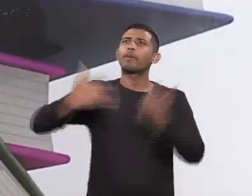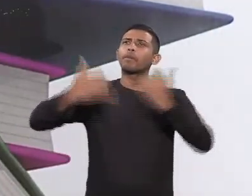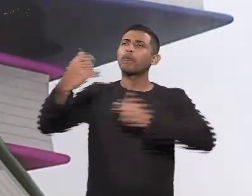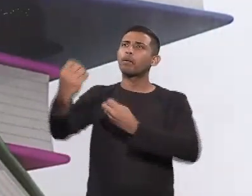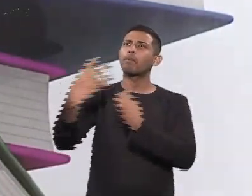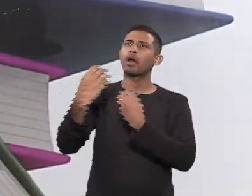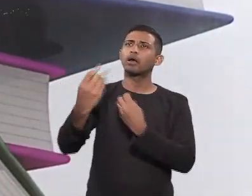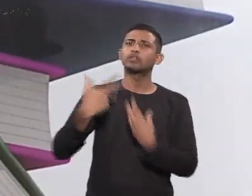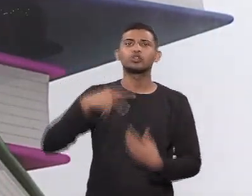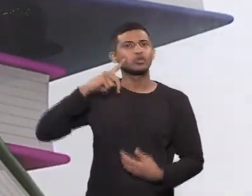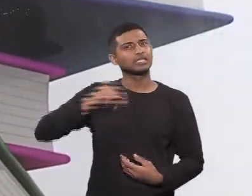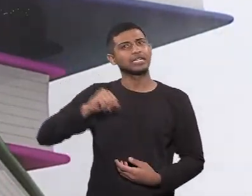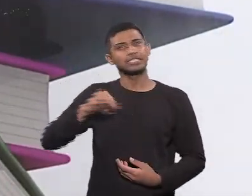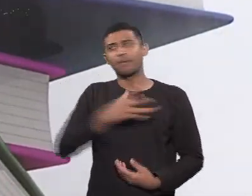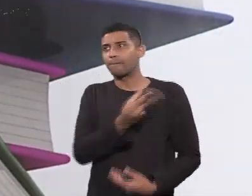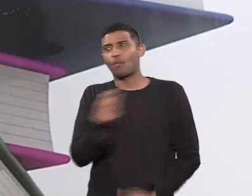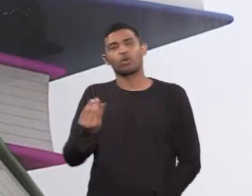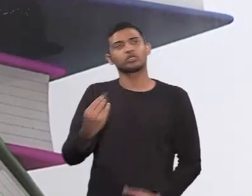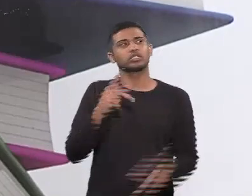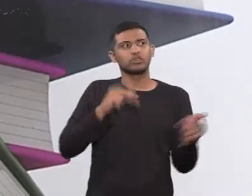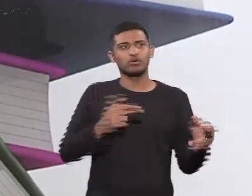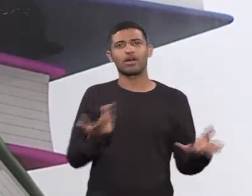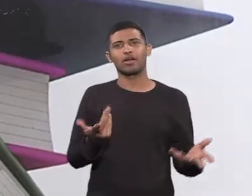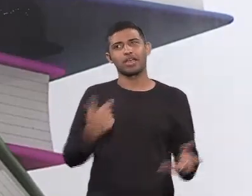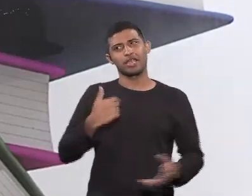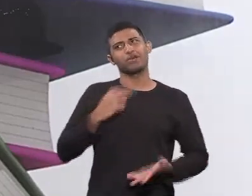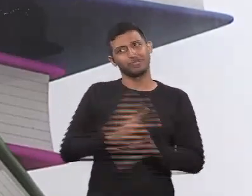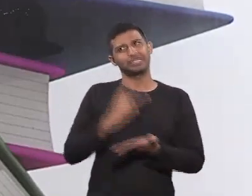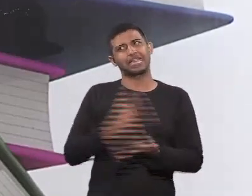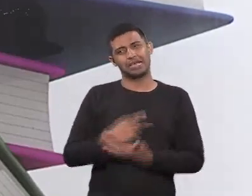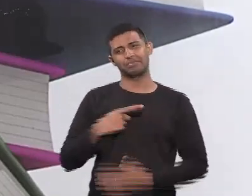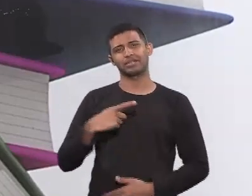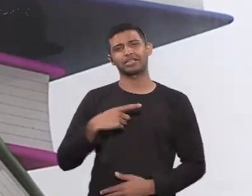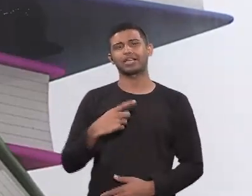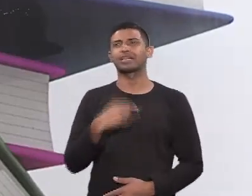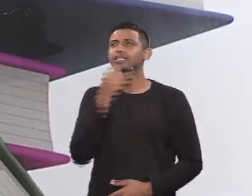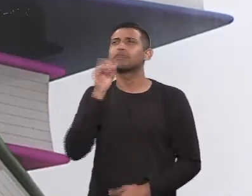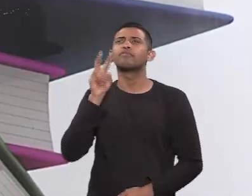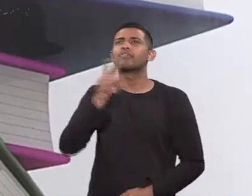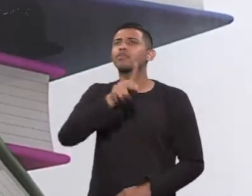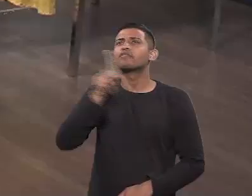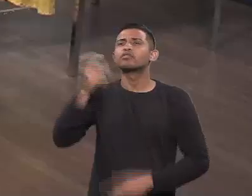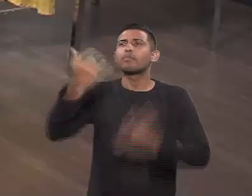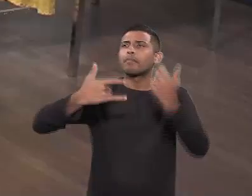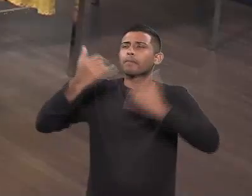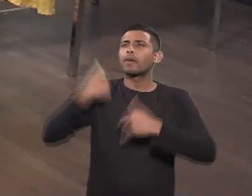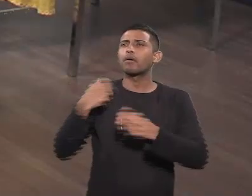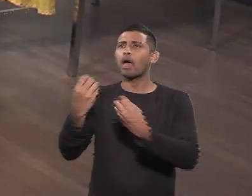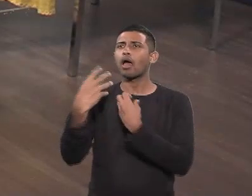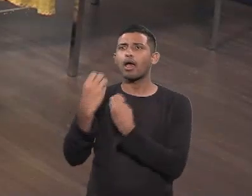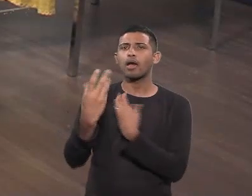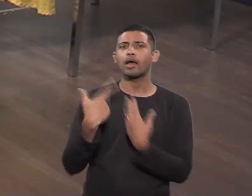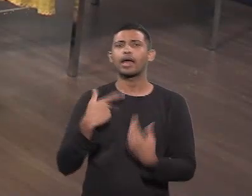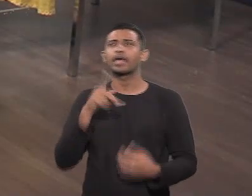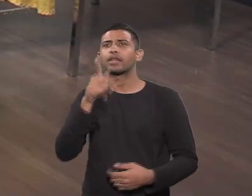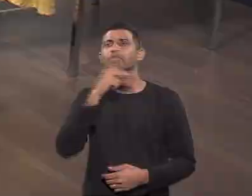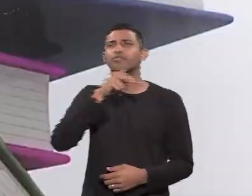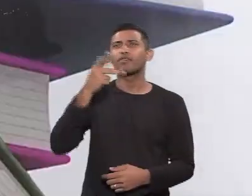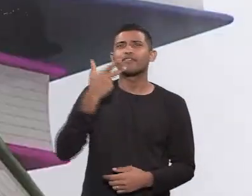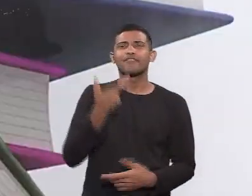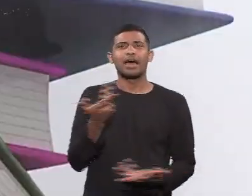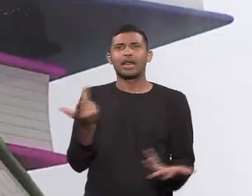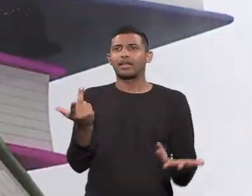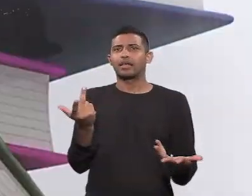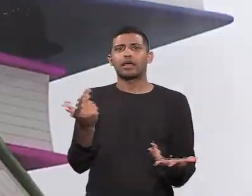aí, não sei se acontece muito com muita gente, mas assim, comigo acontece bastante. Estou assistindo a aula e de repente a professora fala